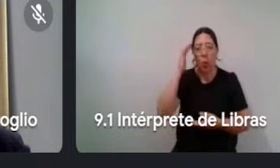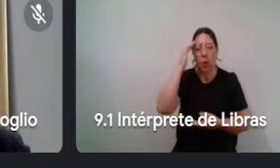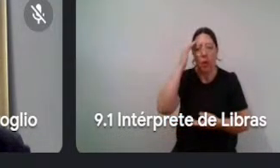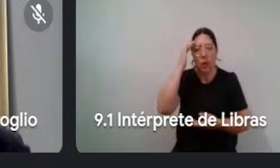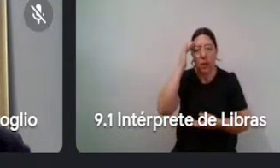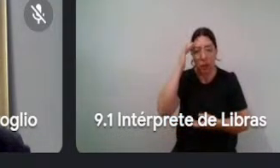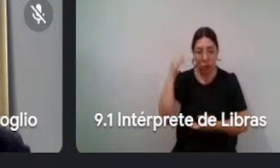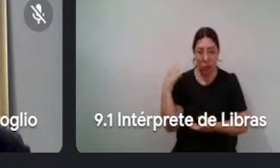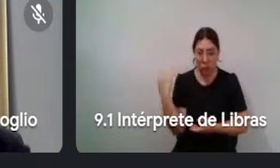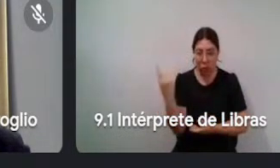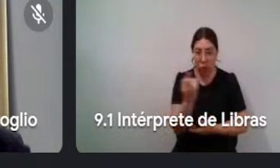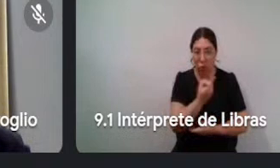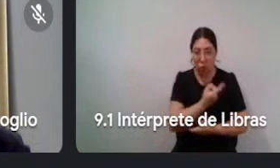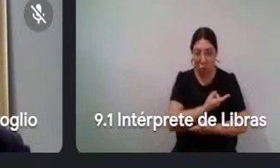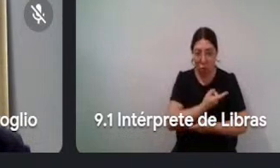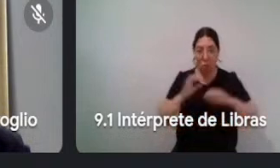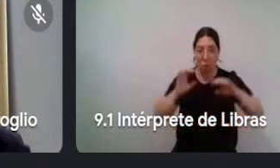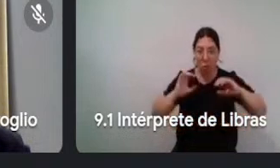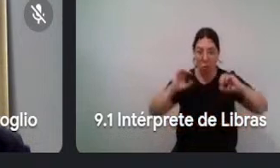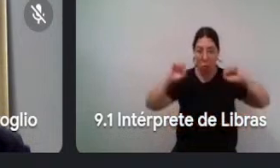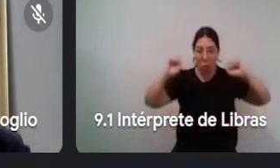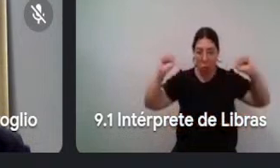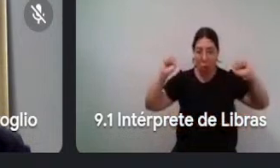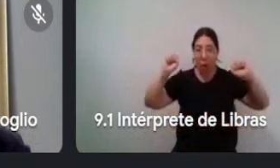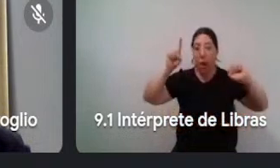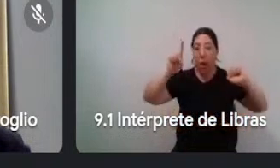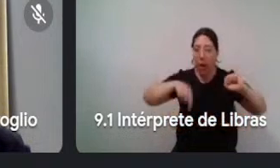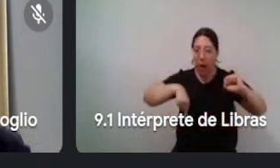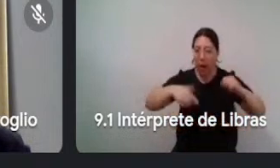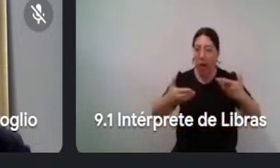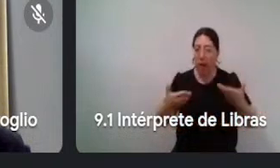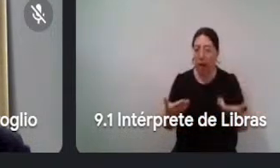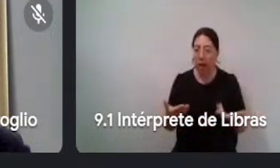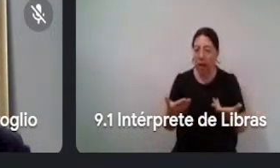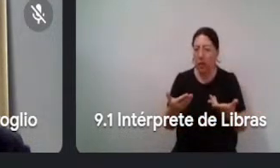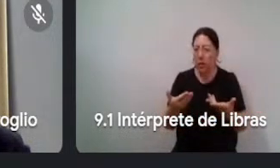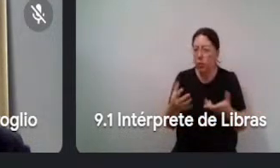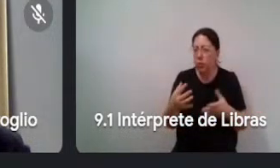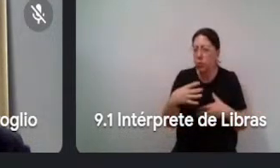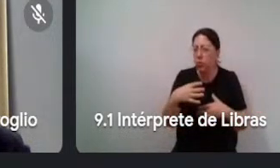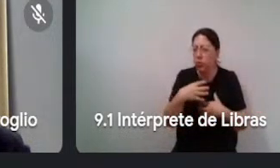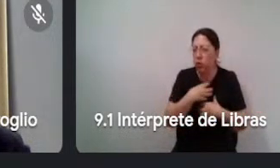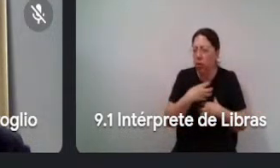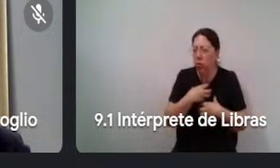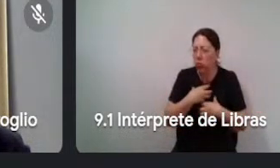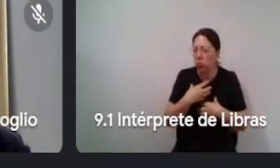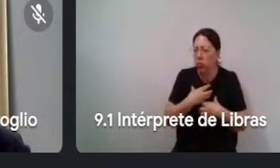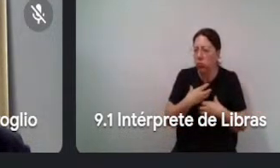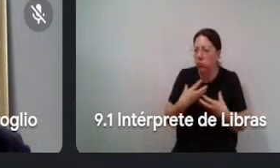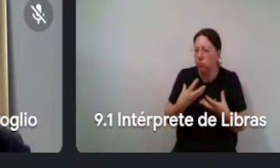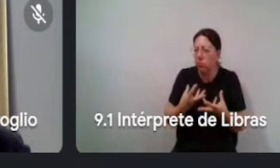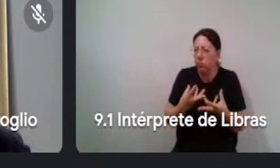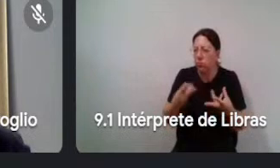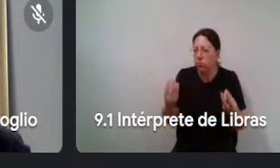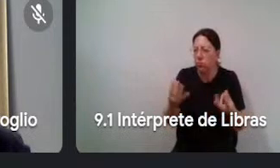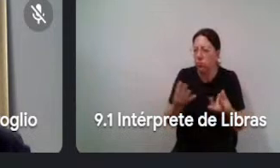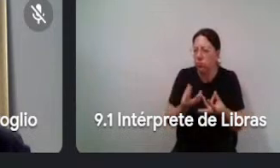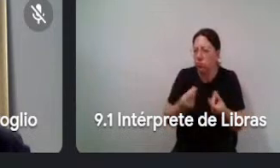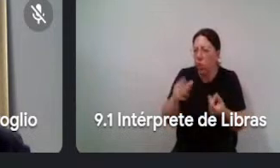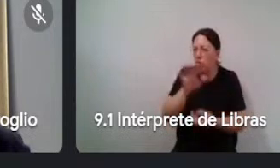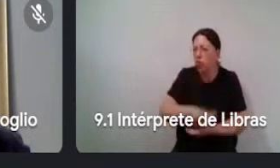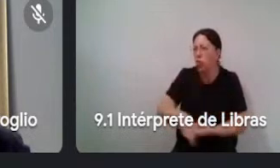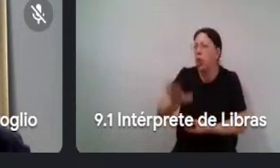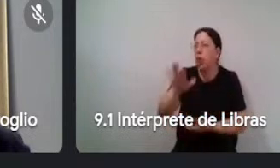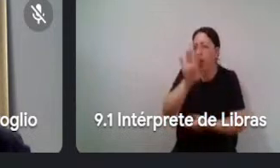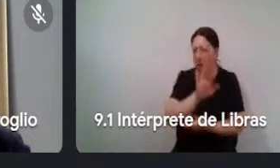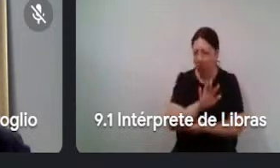por esta corte é de que a mera alusão de forma genérica a uma suposta pesquisa